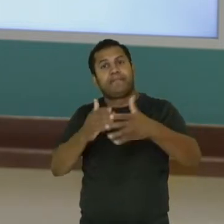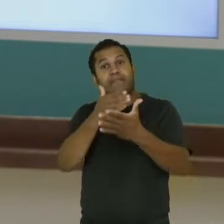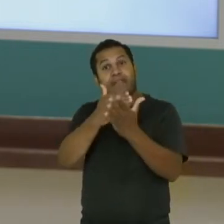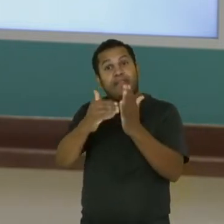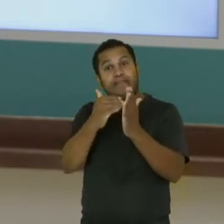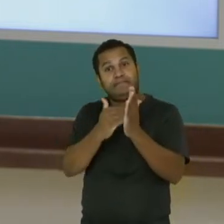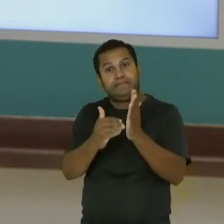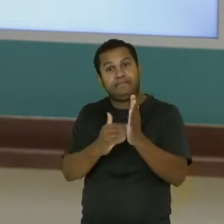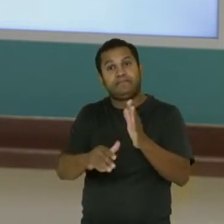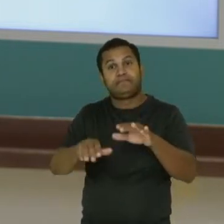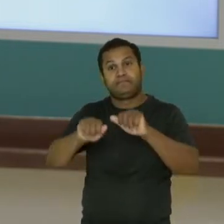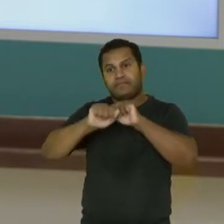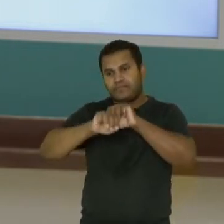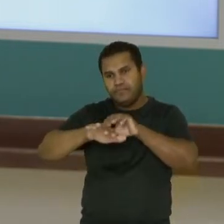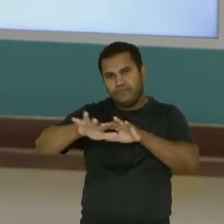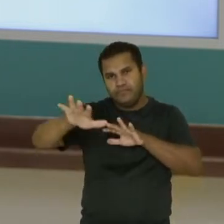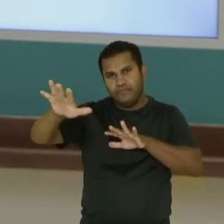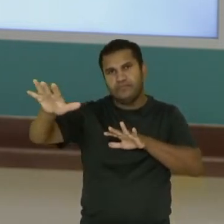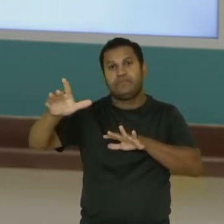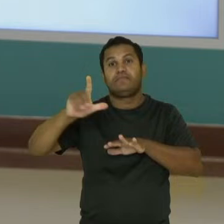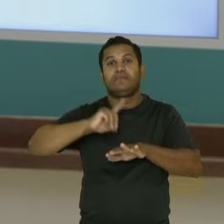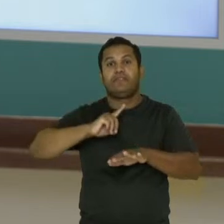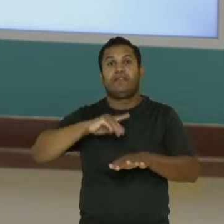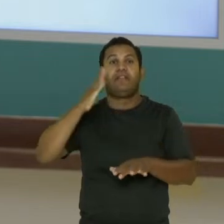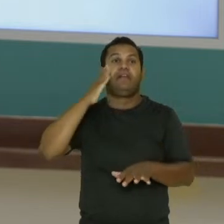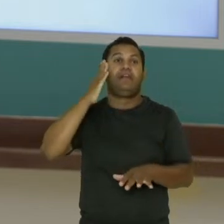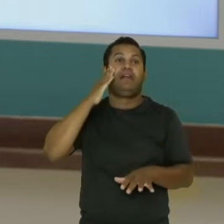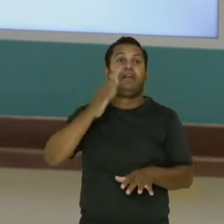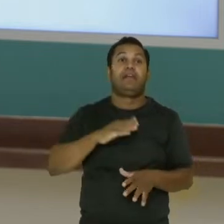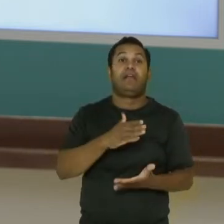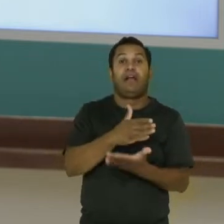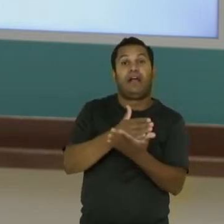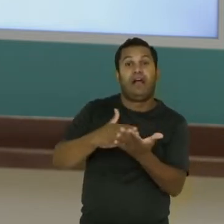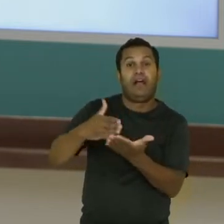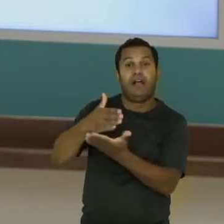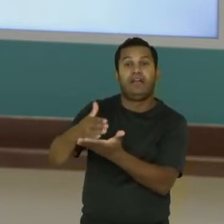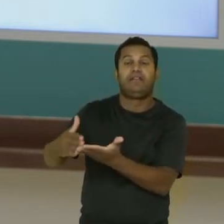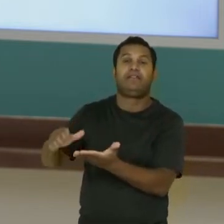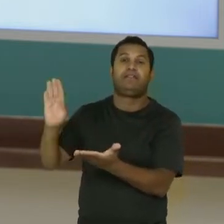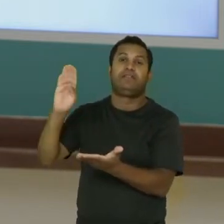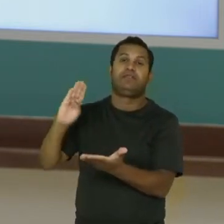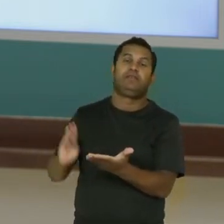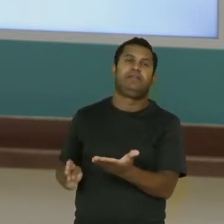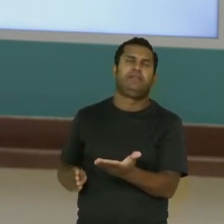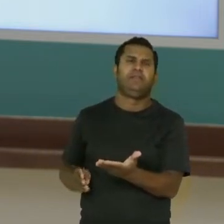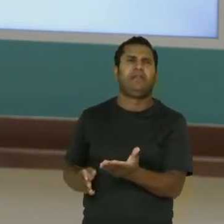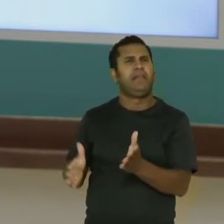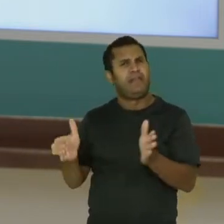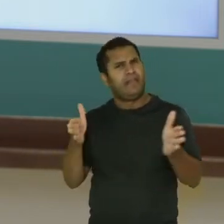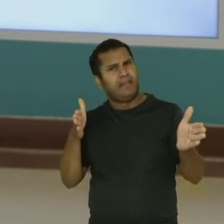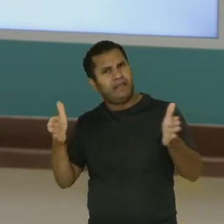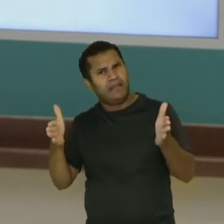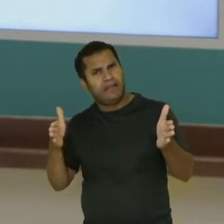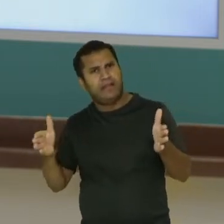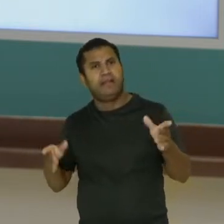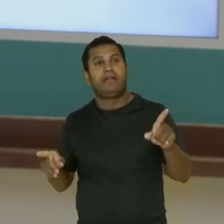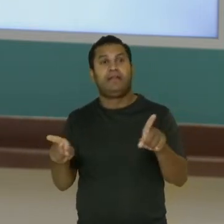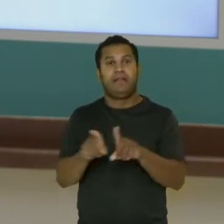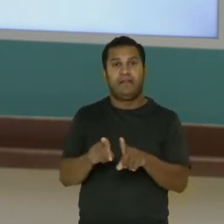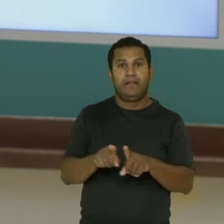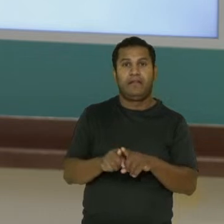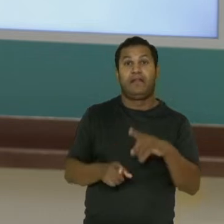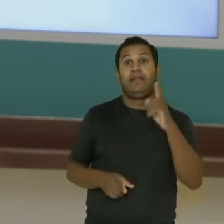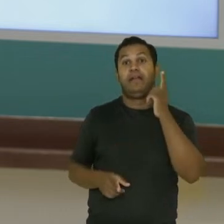para estabelecer o tamanho do território brasileiro. E aí, nesse período, né, nós vamos ter